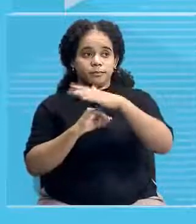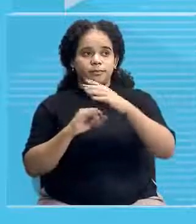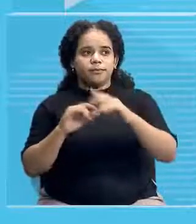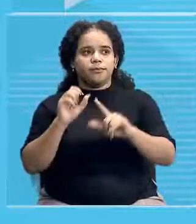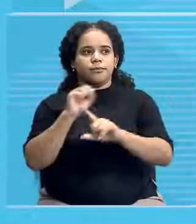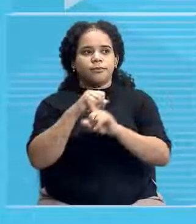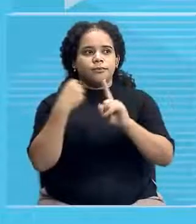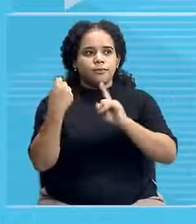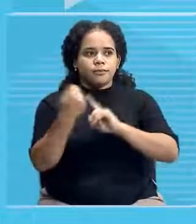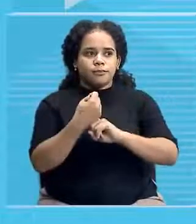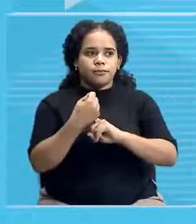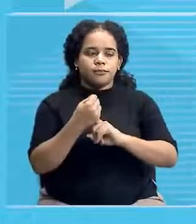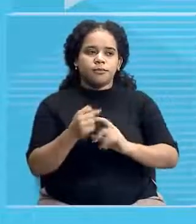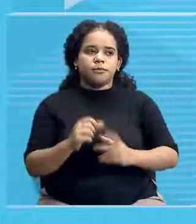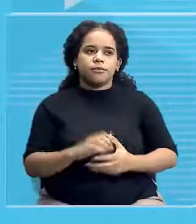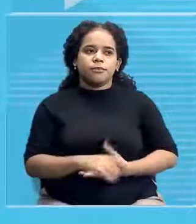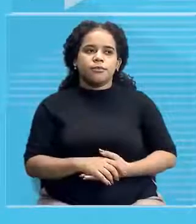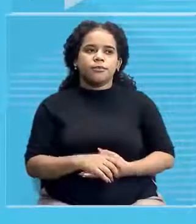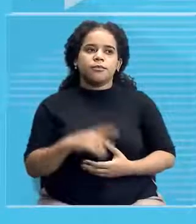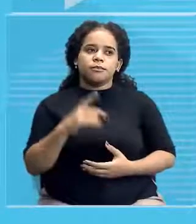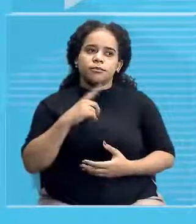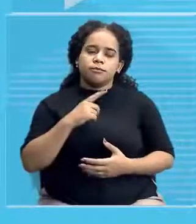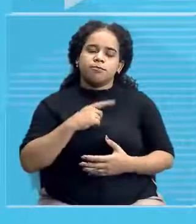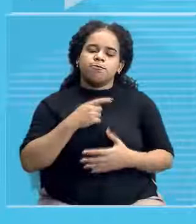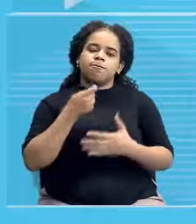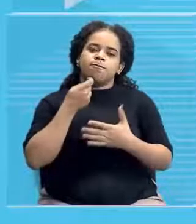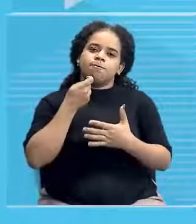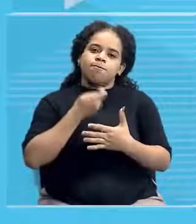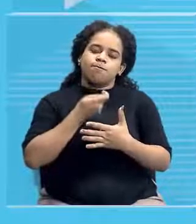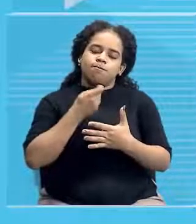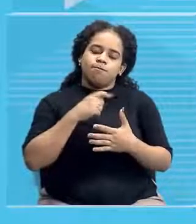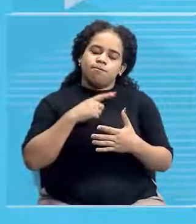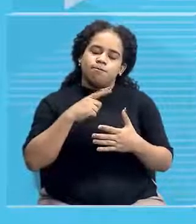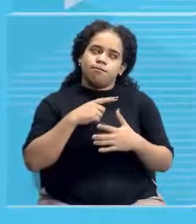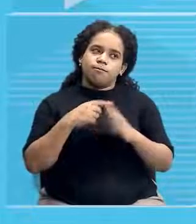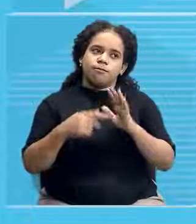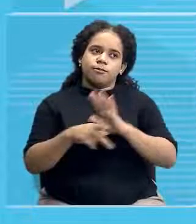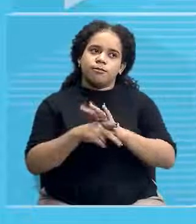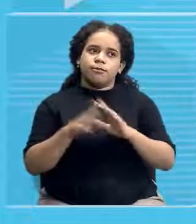sociais, elas são rigorosas,